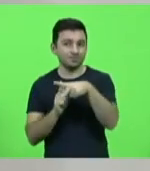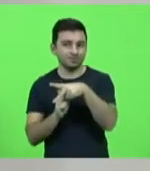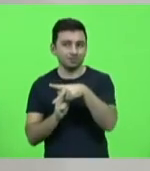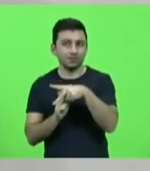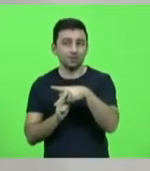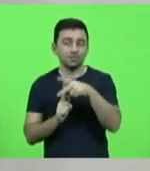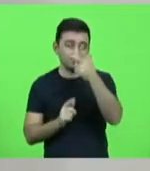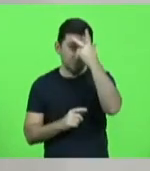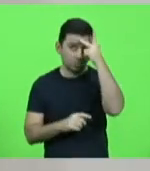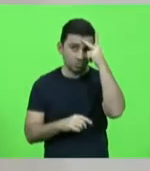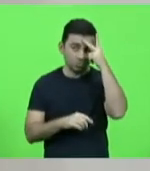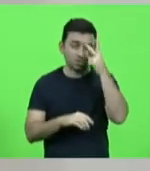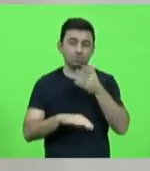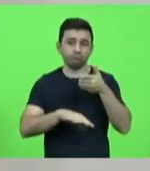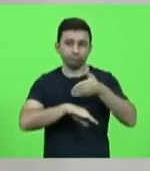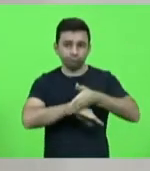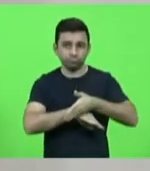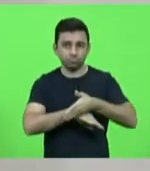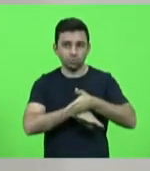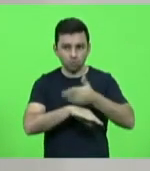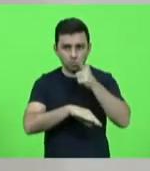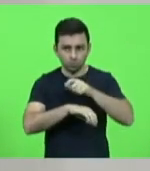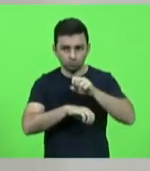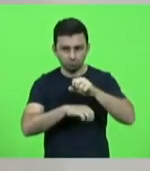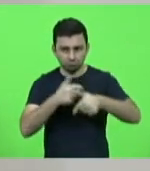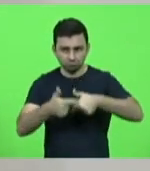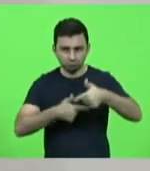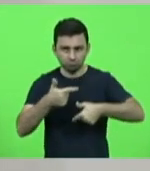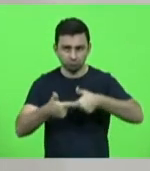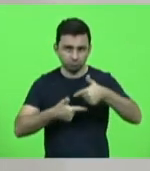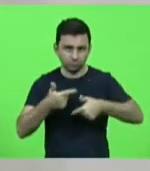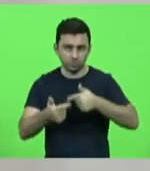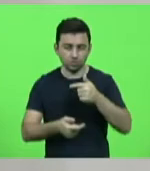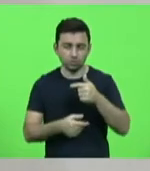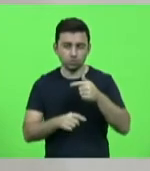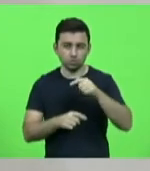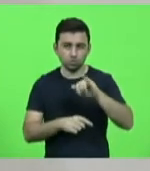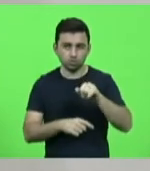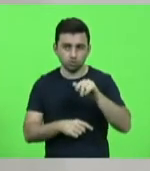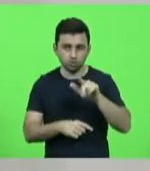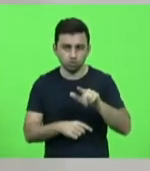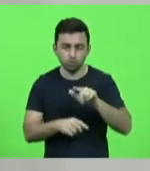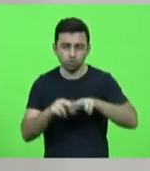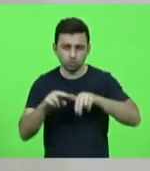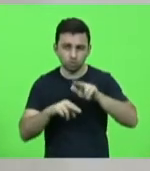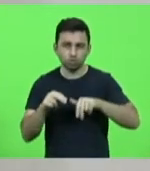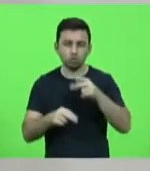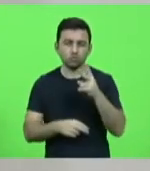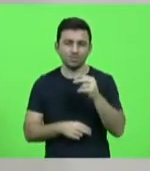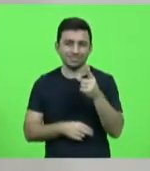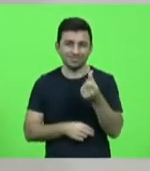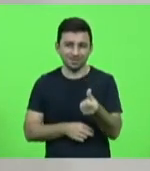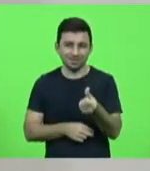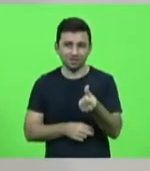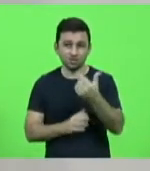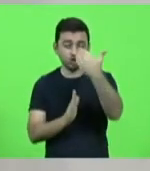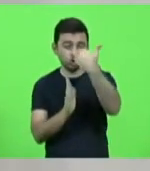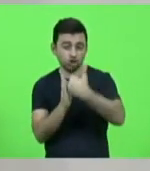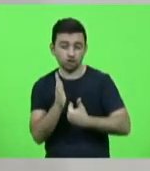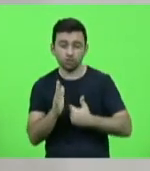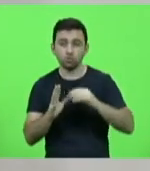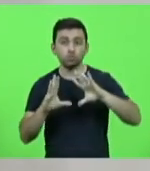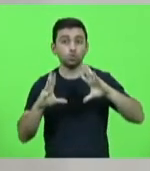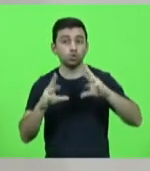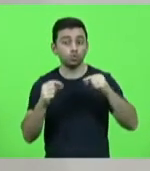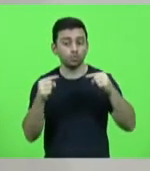quem entrou em julho de 2016 é desconta sobre a integralidade dos seus